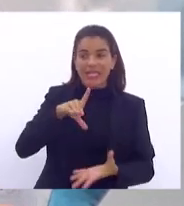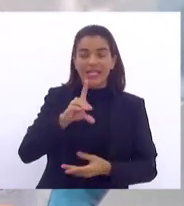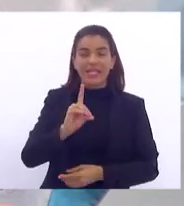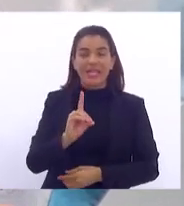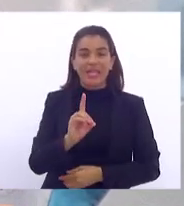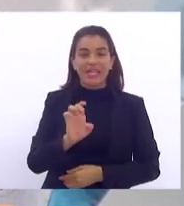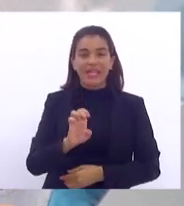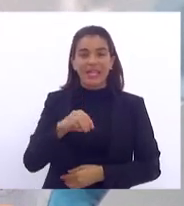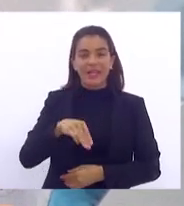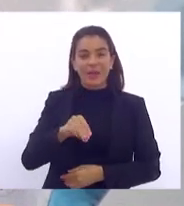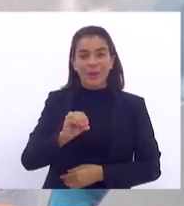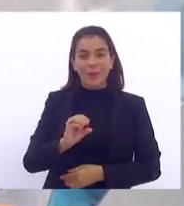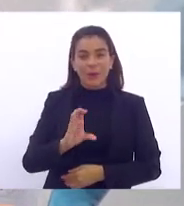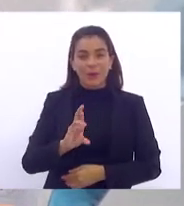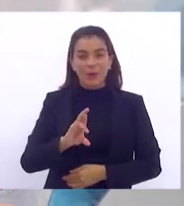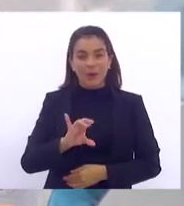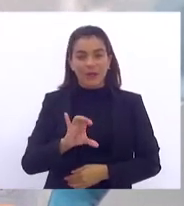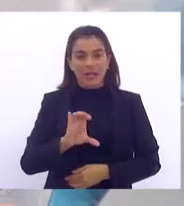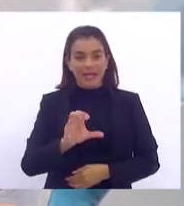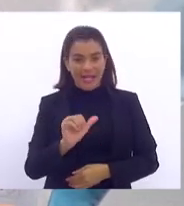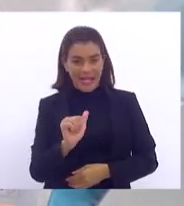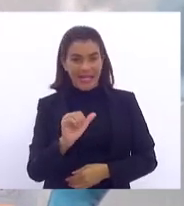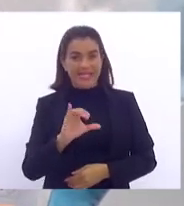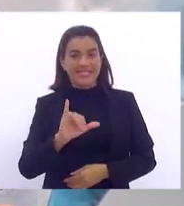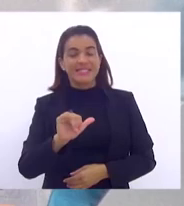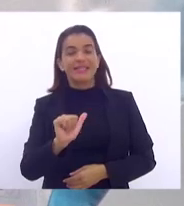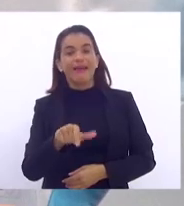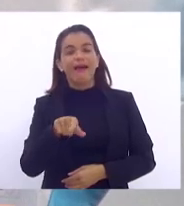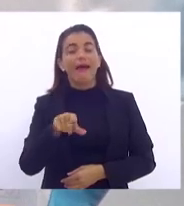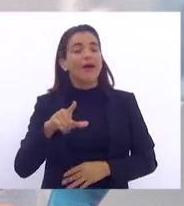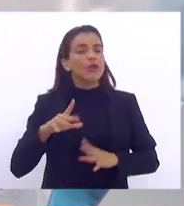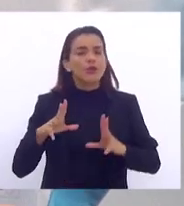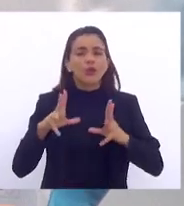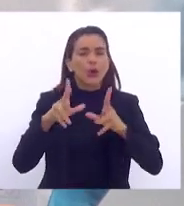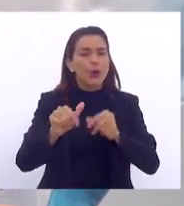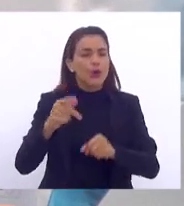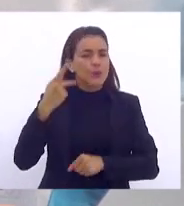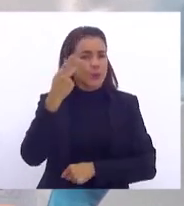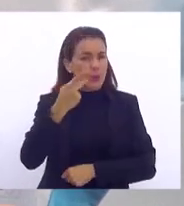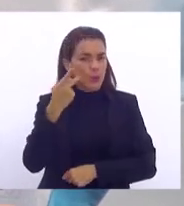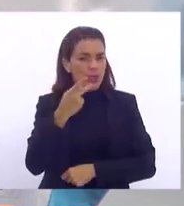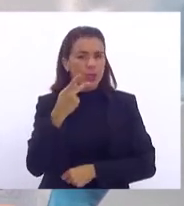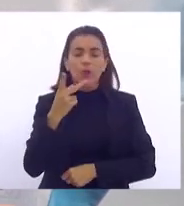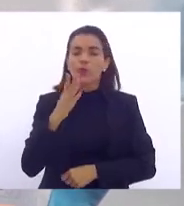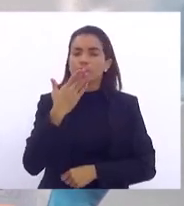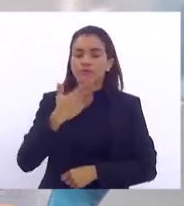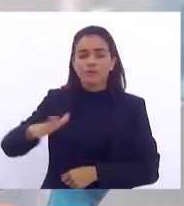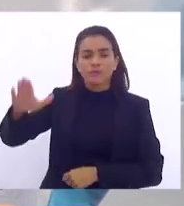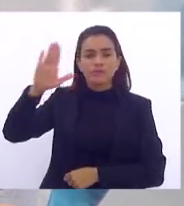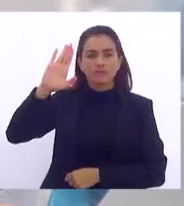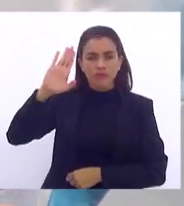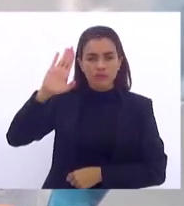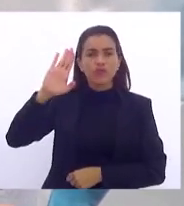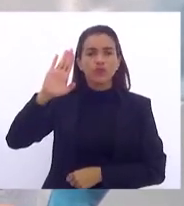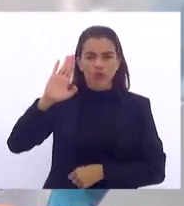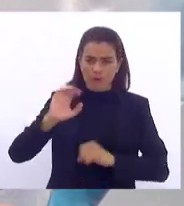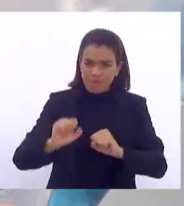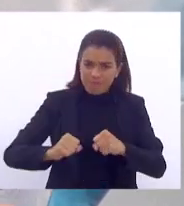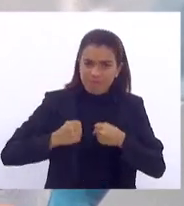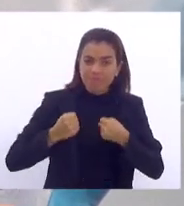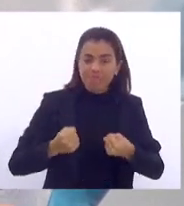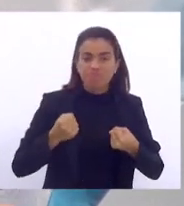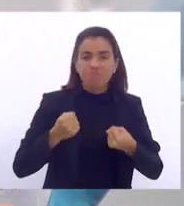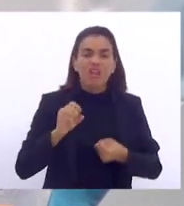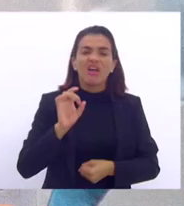um valor né que todo parlamentar jurou que vai defender né Não